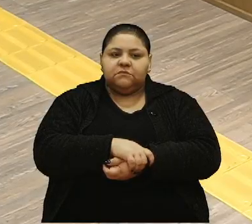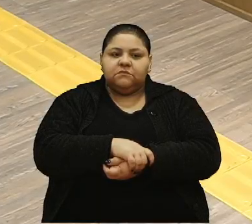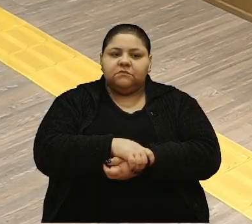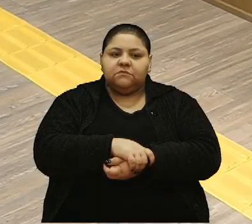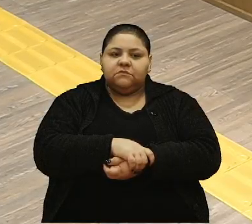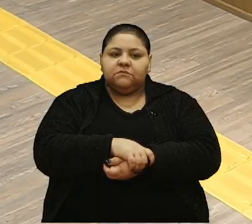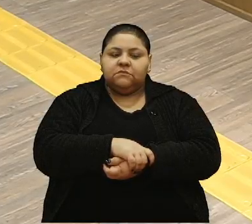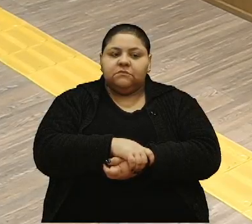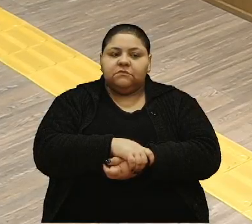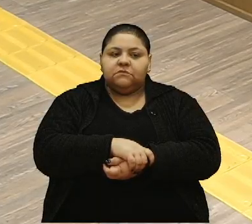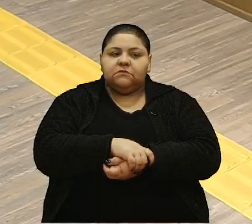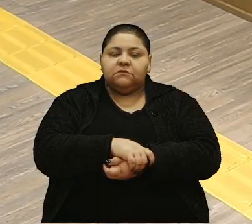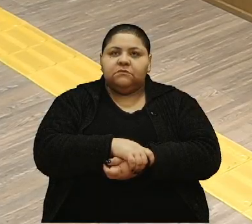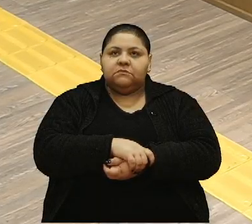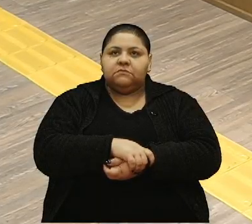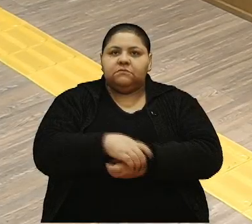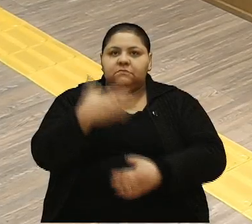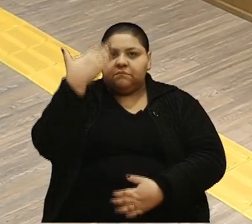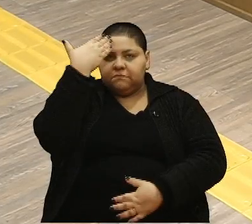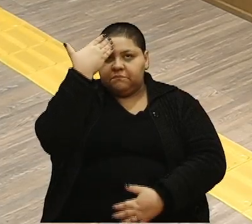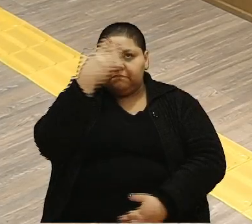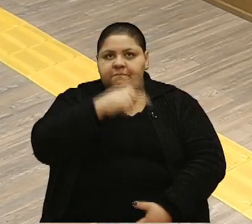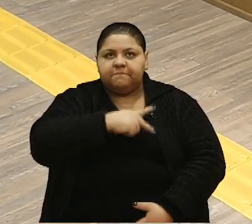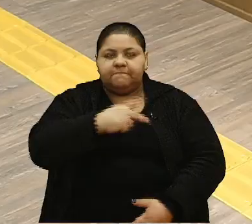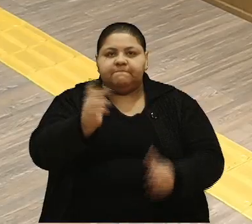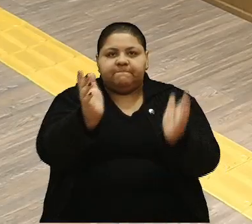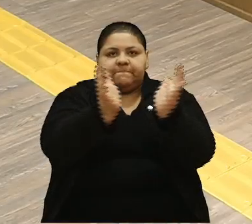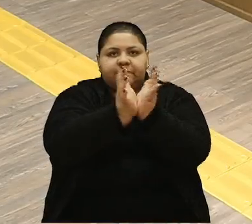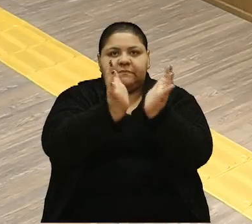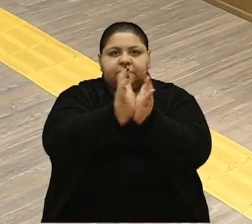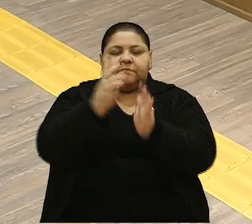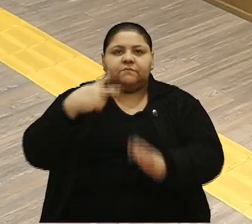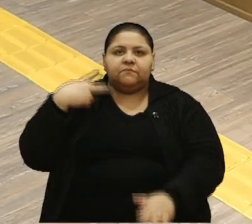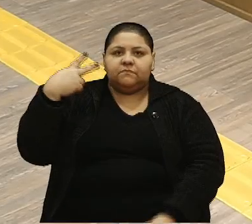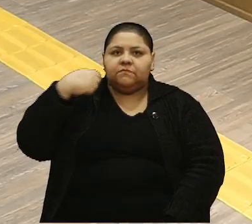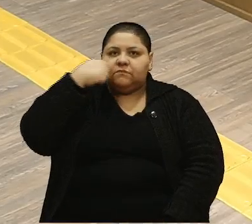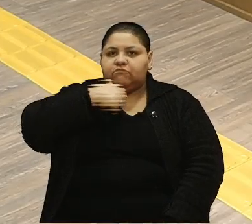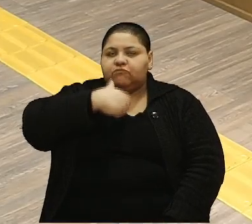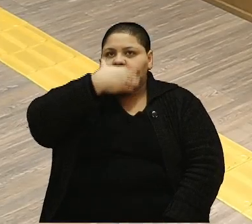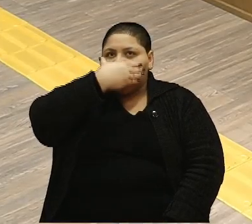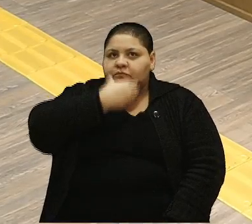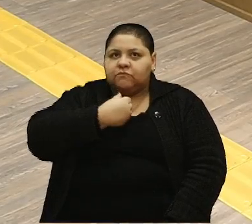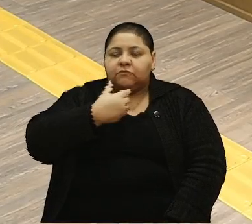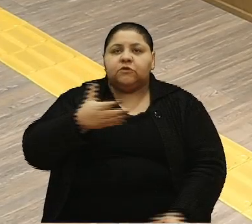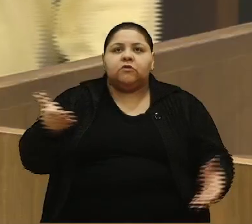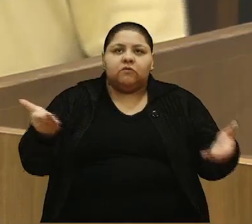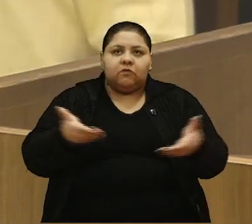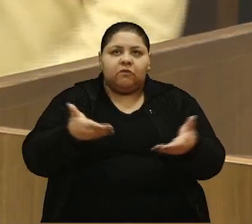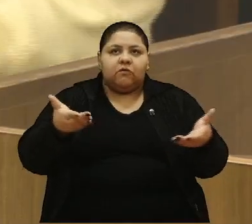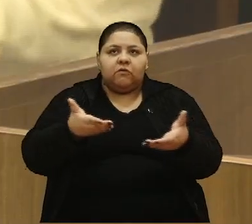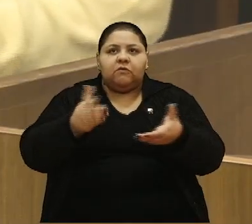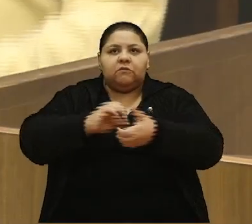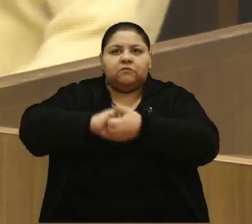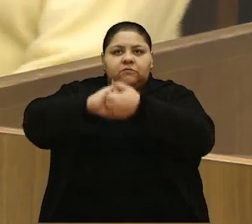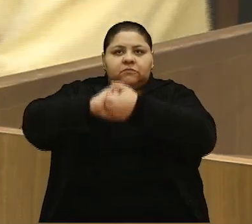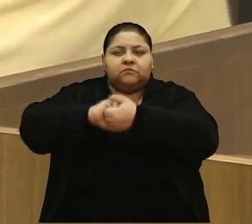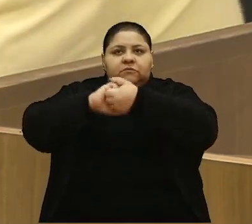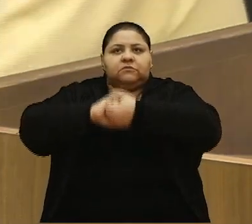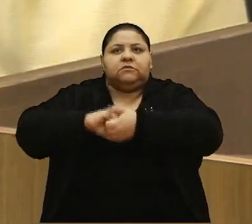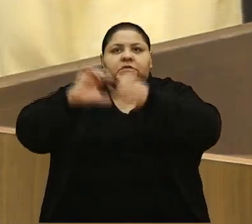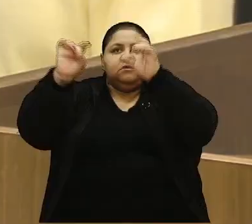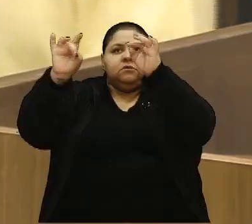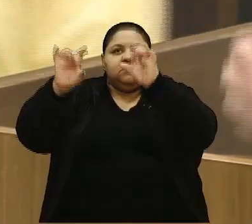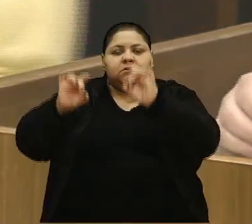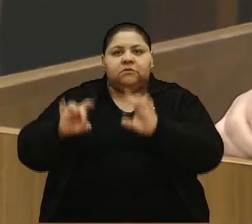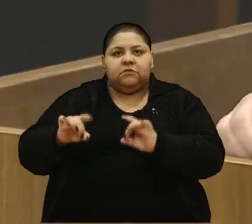Zarpa. Obrigado, presidente, colegas vereadores, vereadoras. Quero fazer uma saudação especial aqui